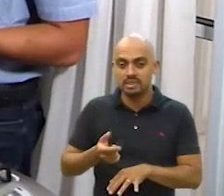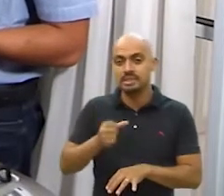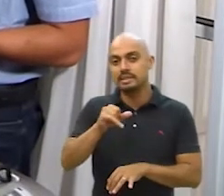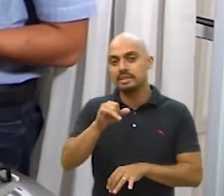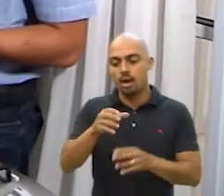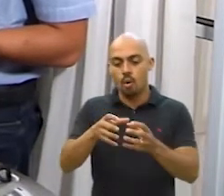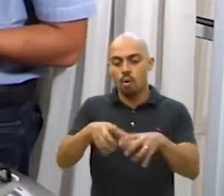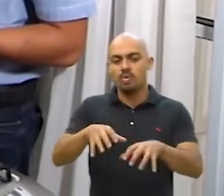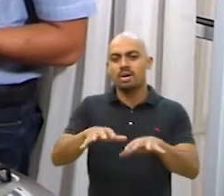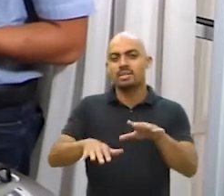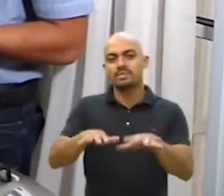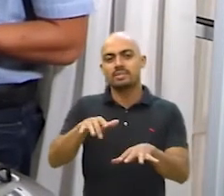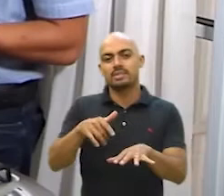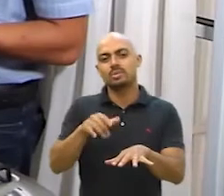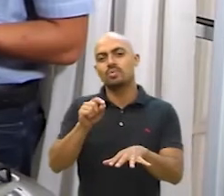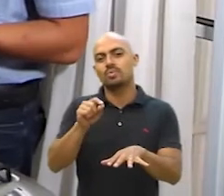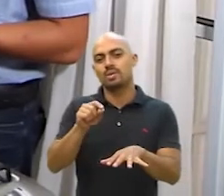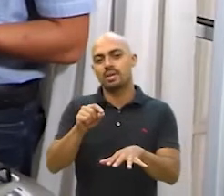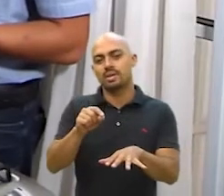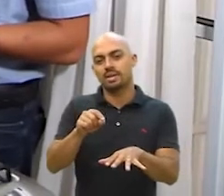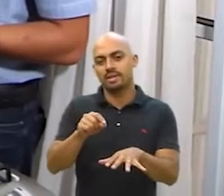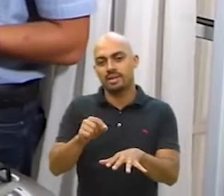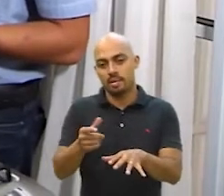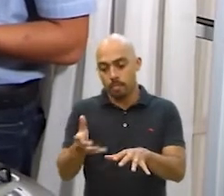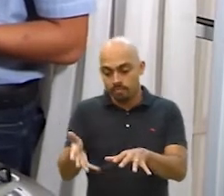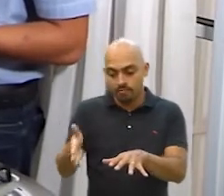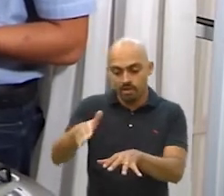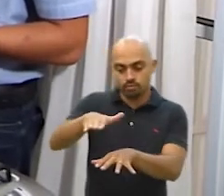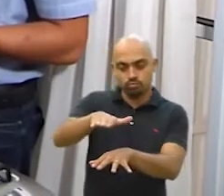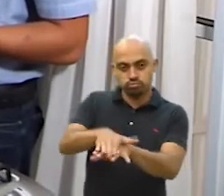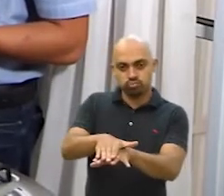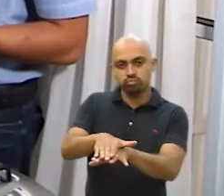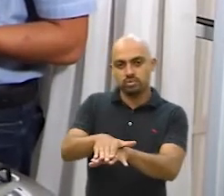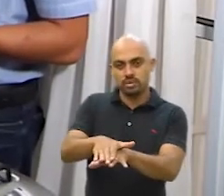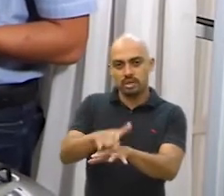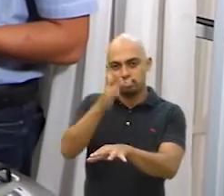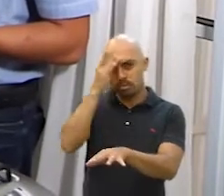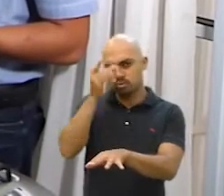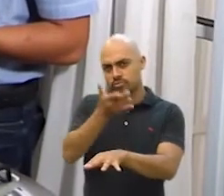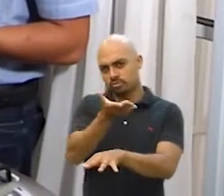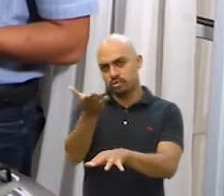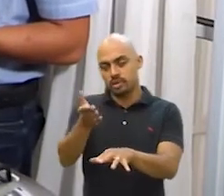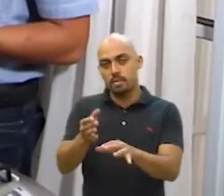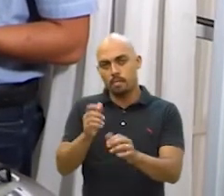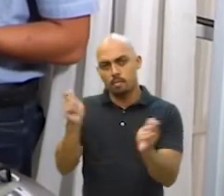Se o ovo, geralmente eu dou uma abafadinha com uma tampa, mas aqui pro pessoal de casa